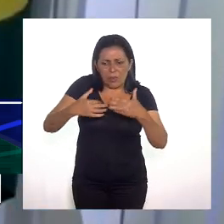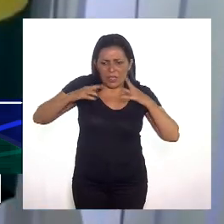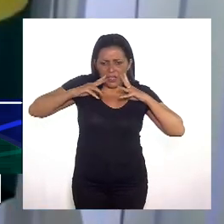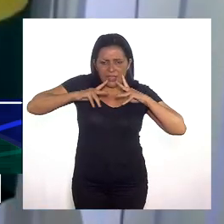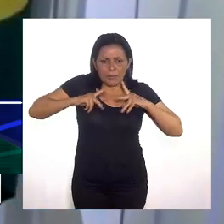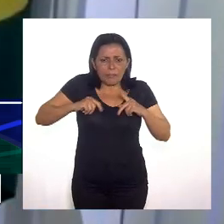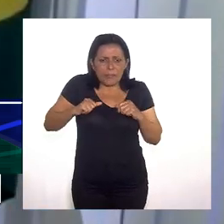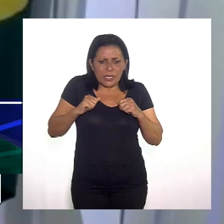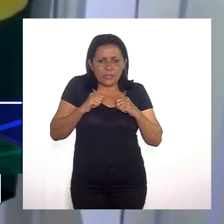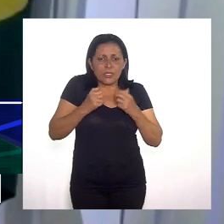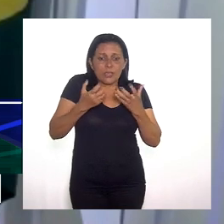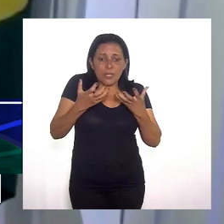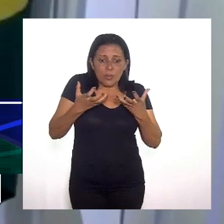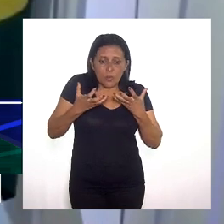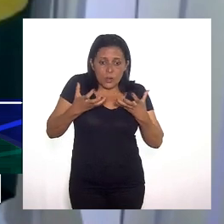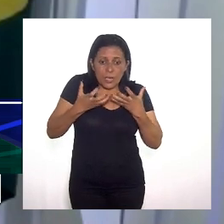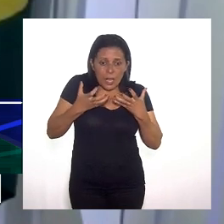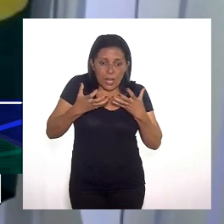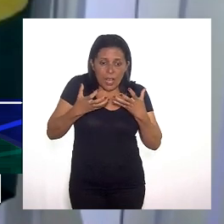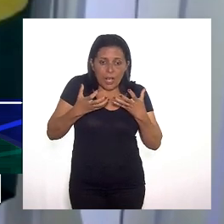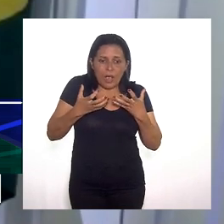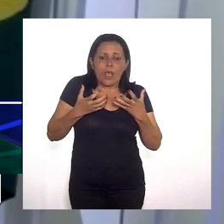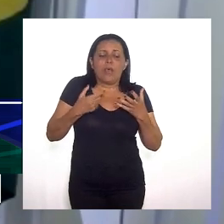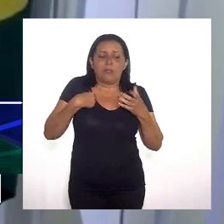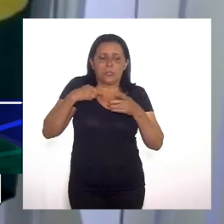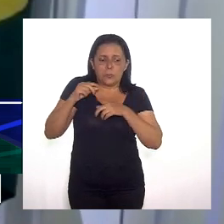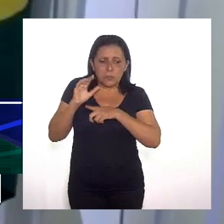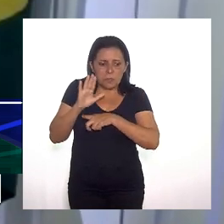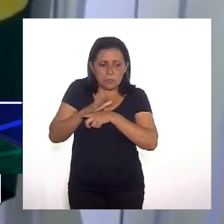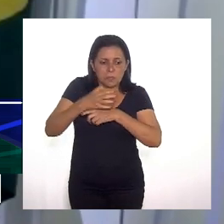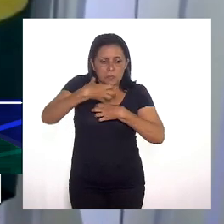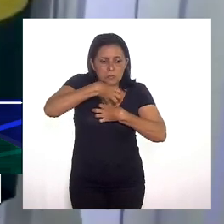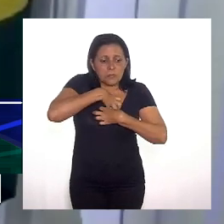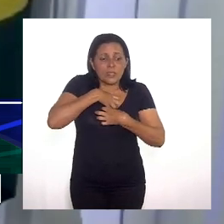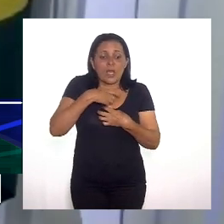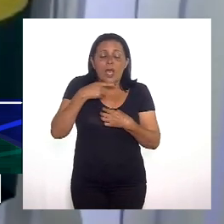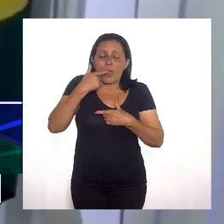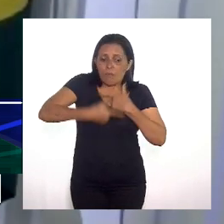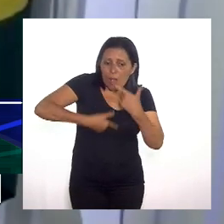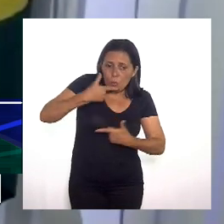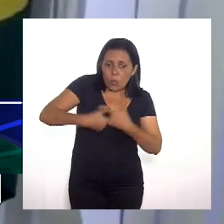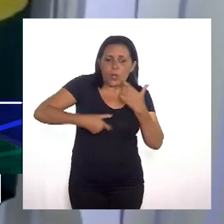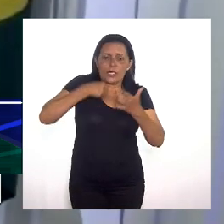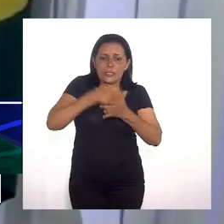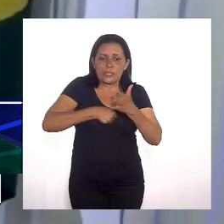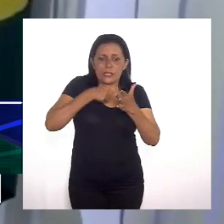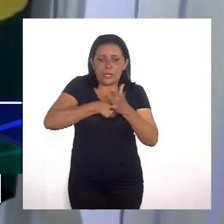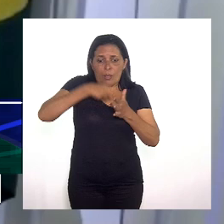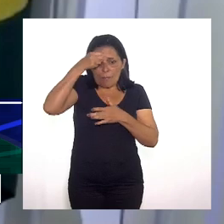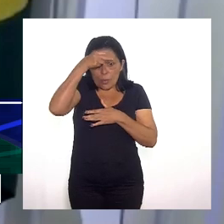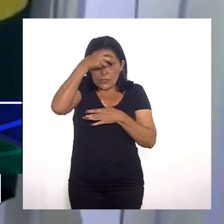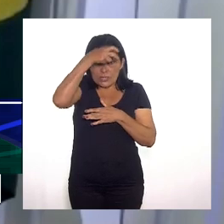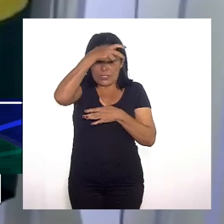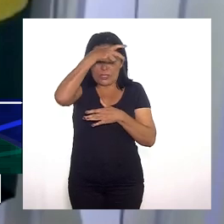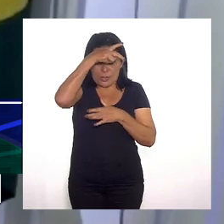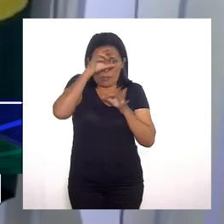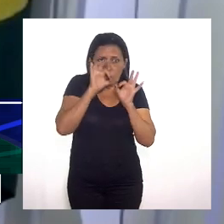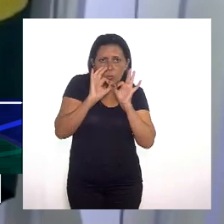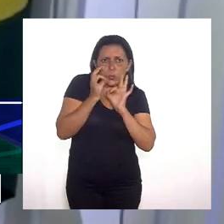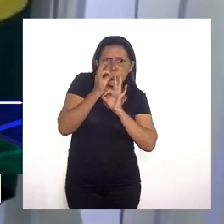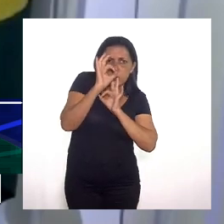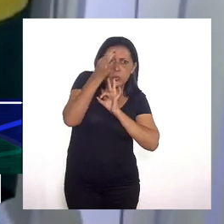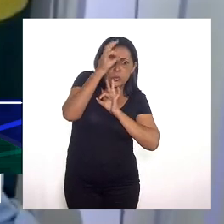limpeza. Então, eu quero aqui me solidarizar, e muitas vezes essas lutas travadas em municípios mais distantes da